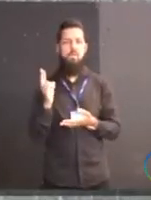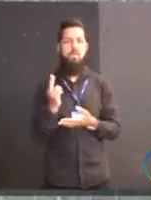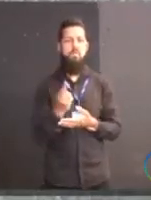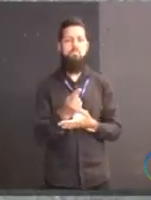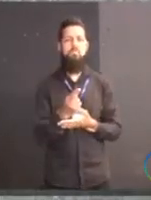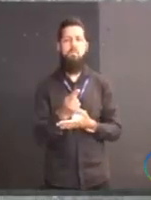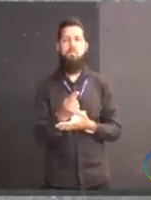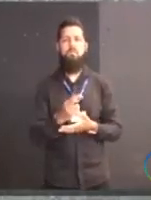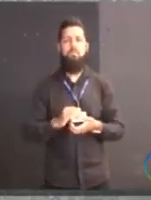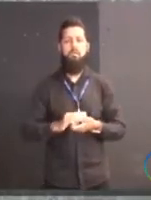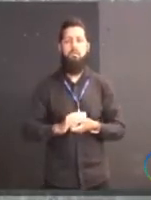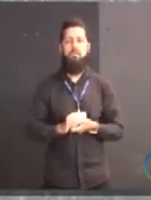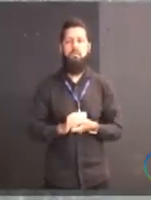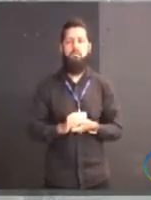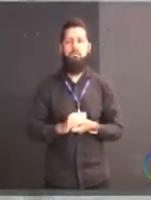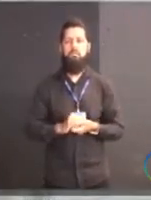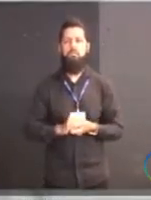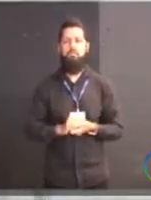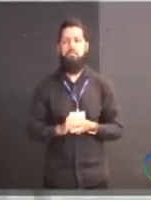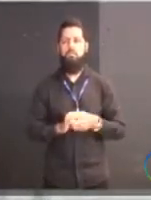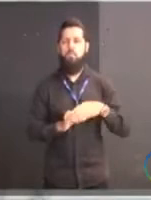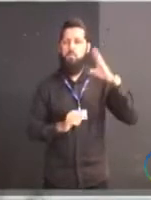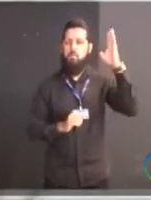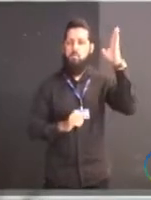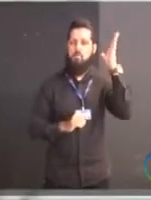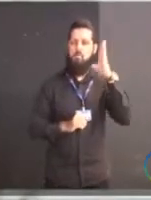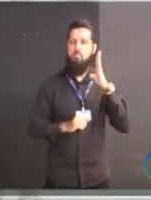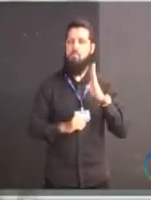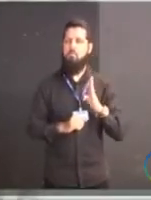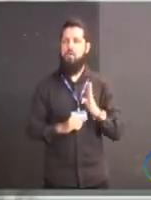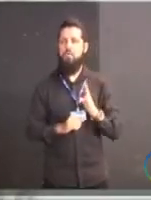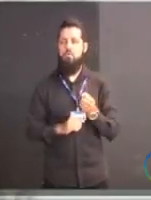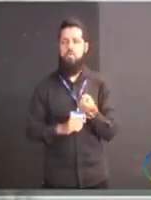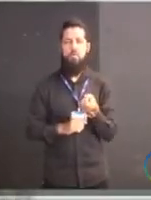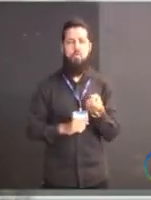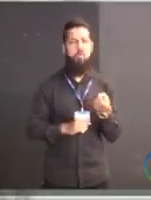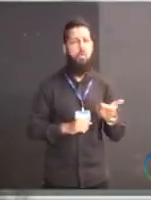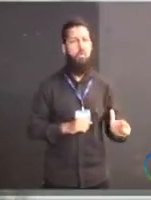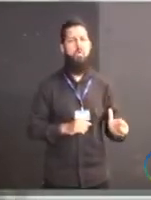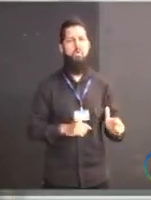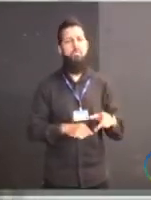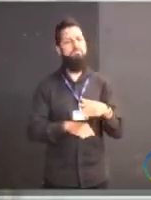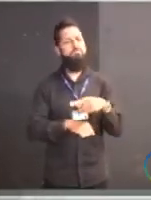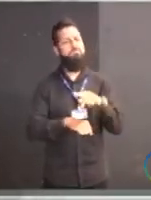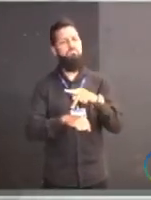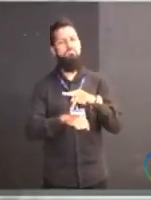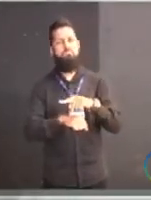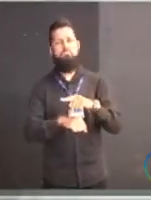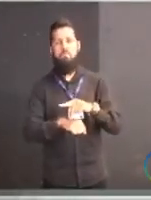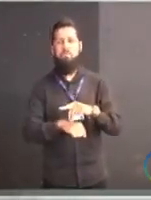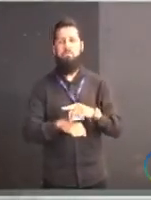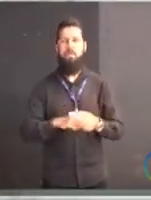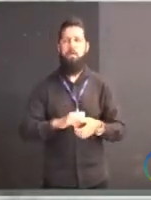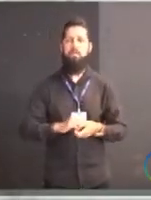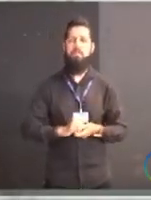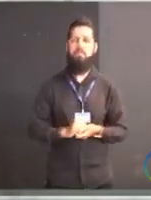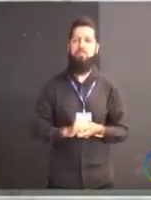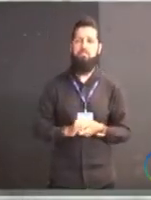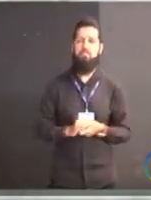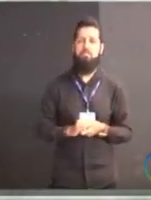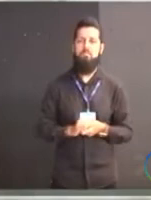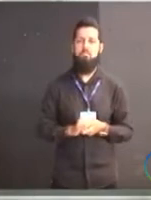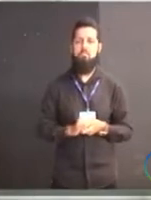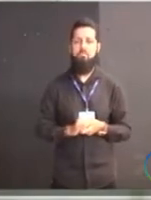Allan Kardec reencarnado no Brasil ou alhures. Entretanto, eu devo dizer que, em